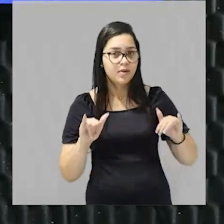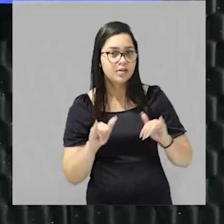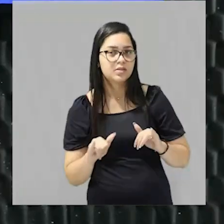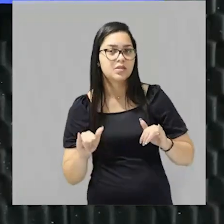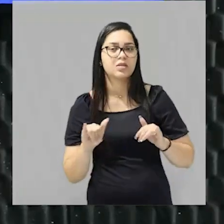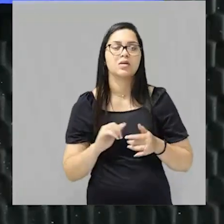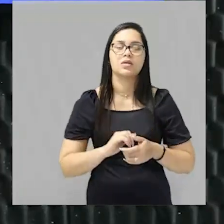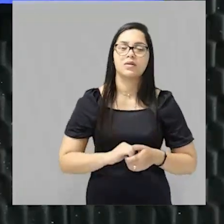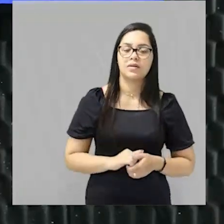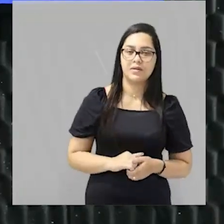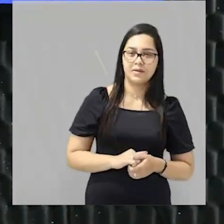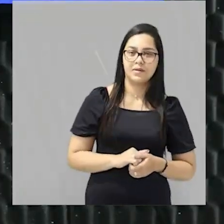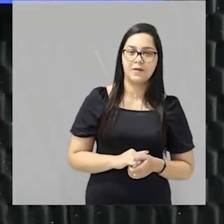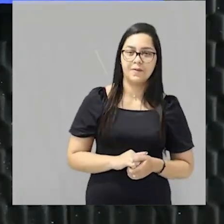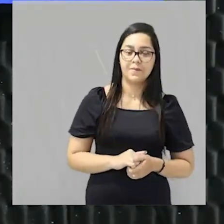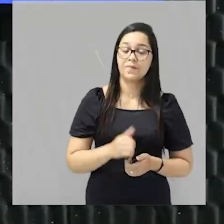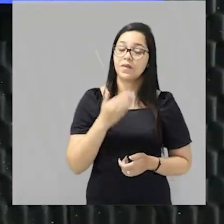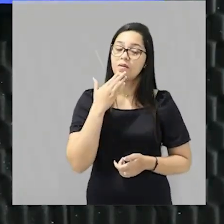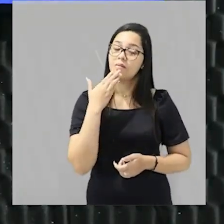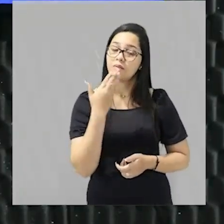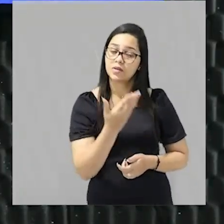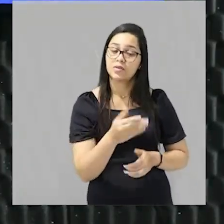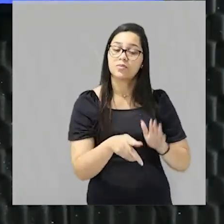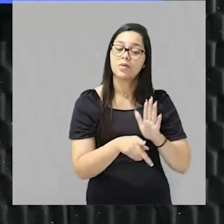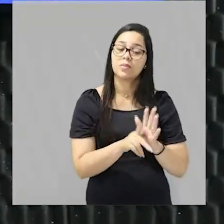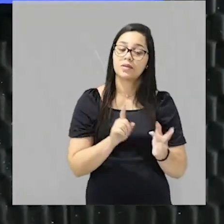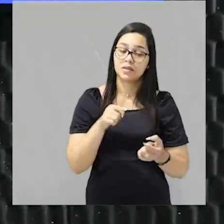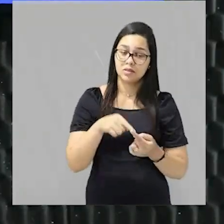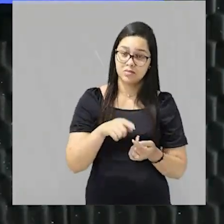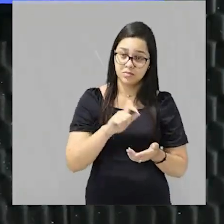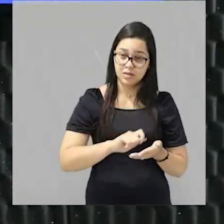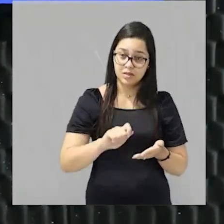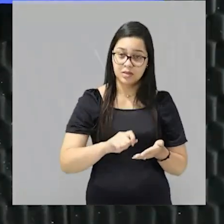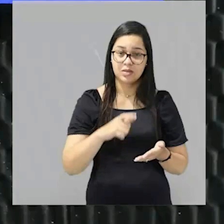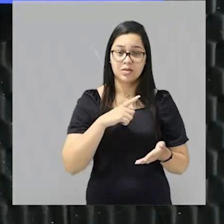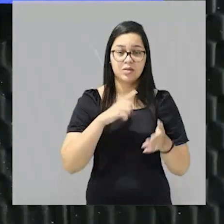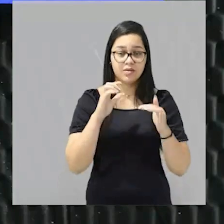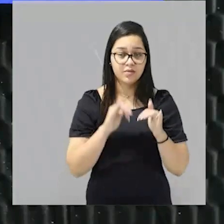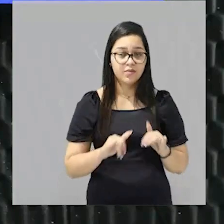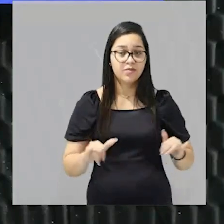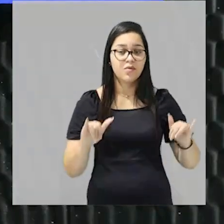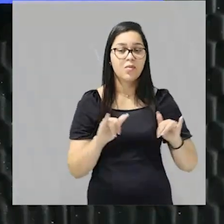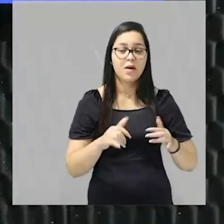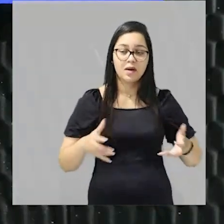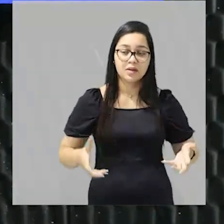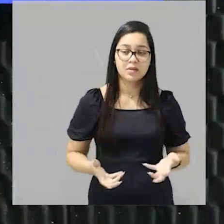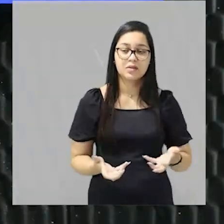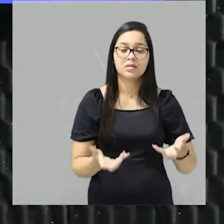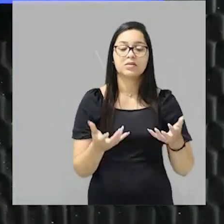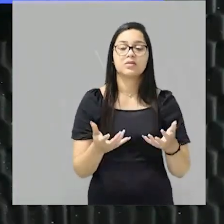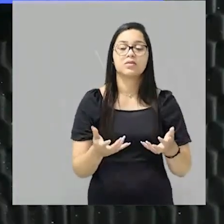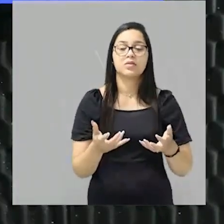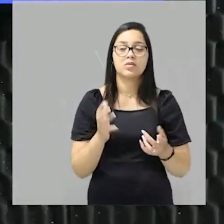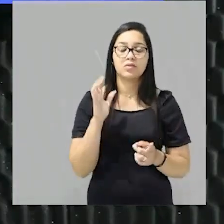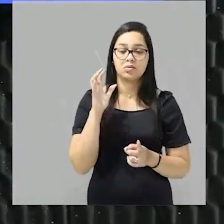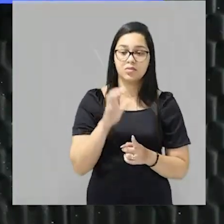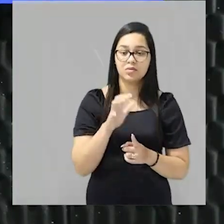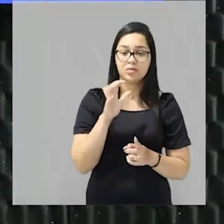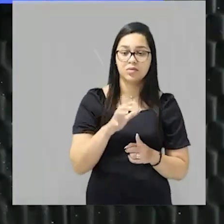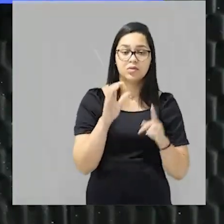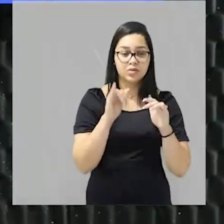A escrita é uma das formas de expressão que as pessoas utilizam para comunicar algo e tem várias finalidades: